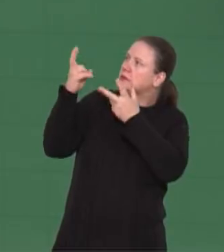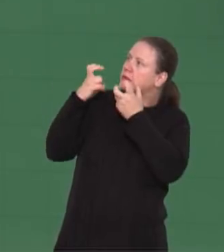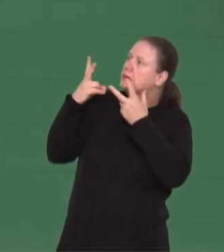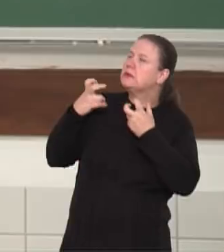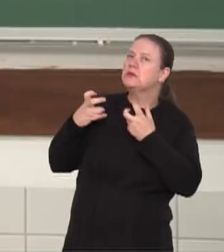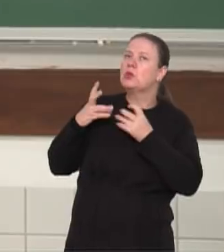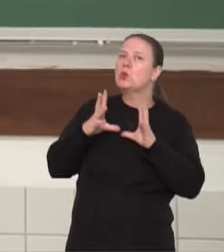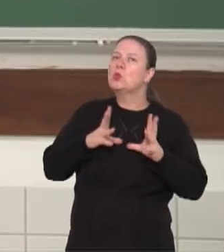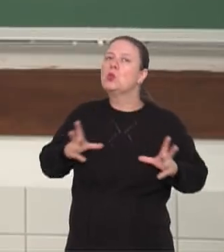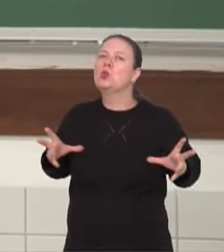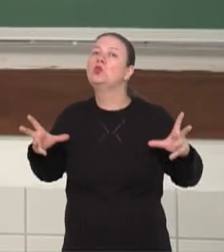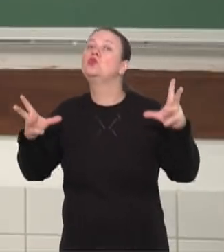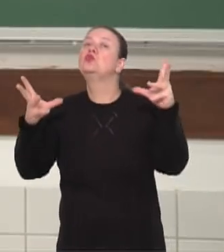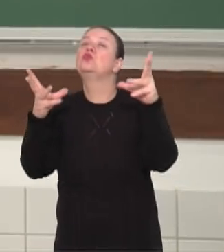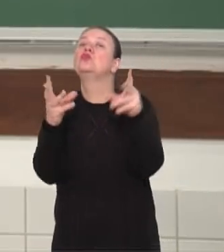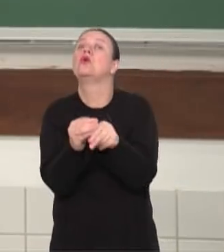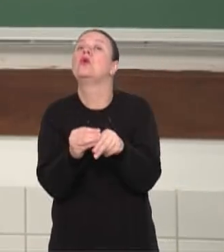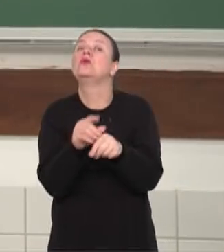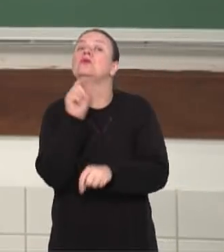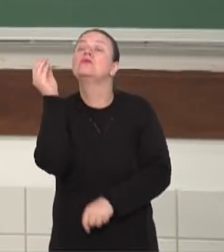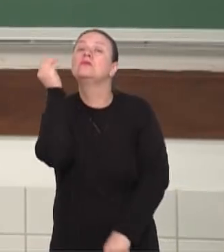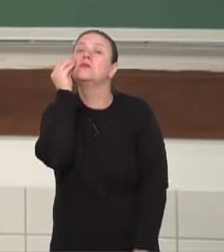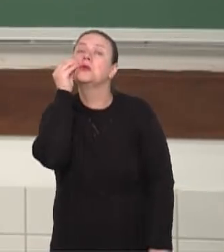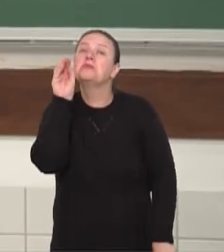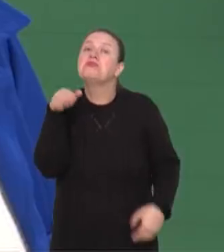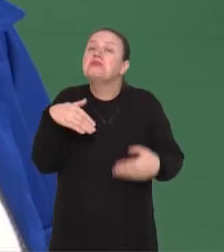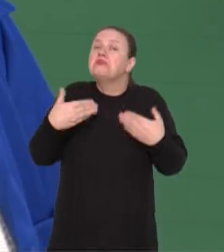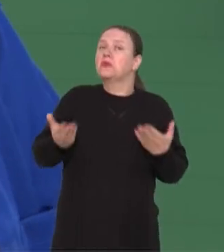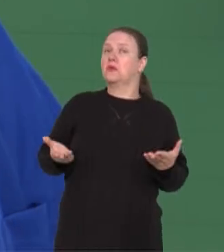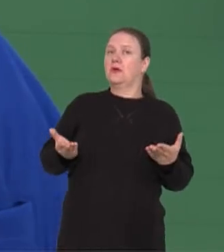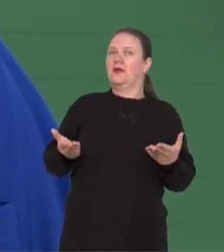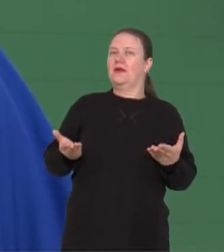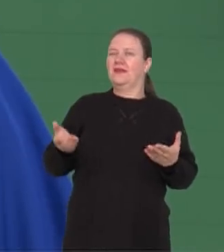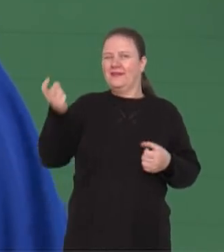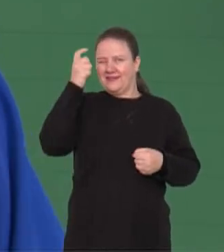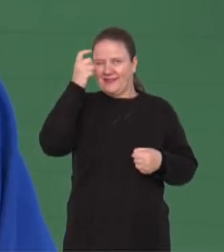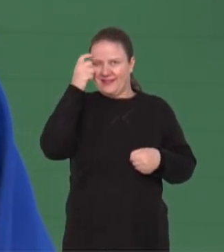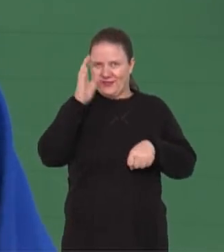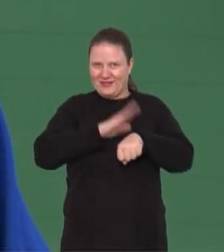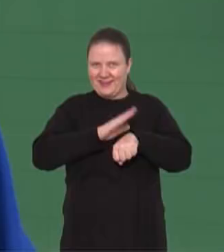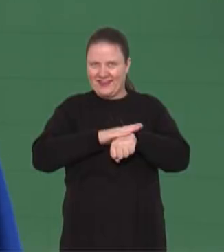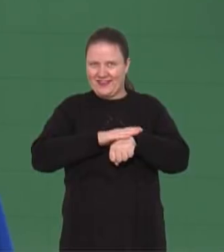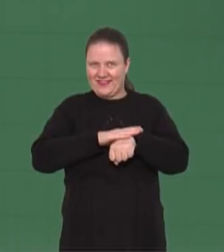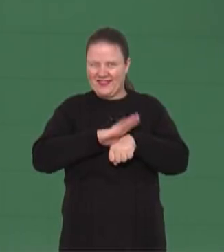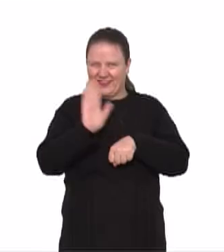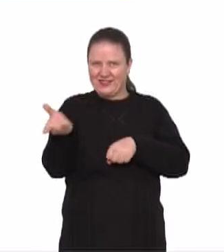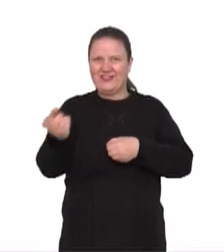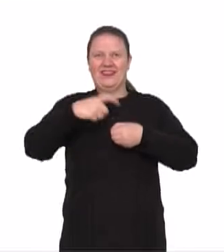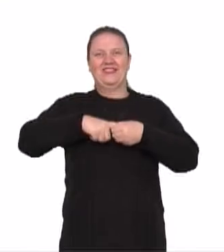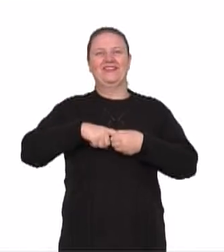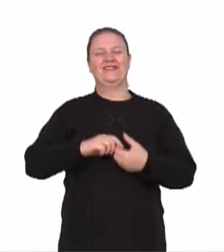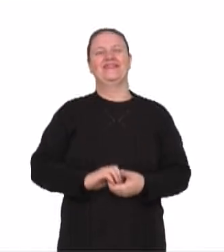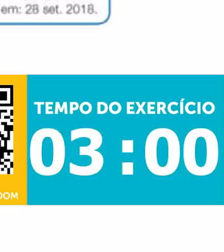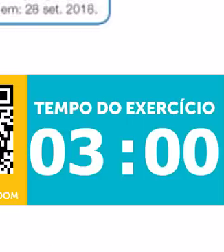diz, todo mundo tenta o quê? Um tempinho para vocês pensarem aí na resposta.